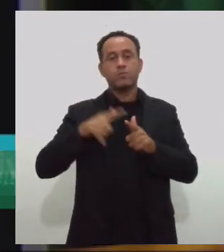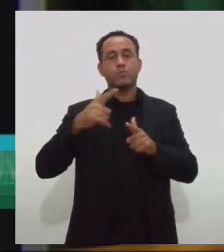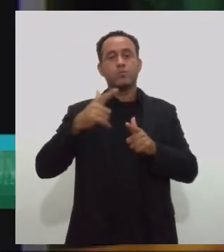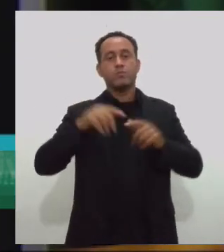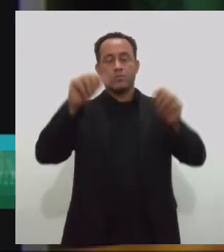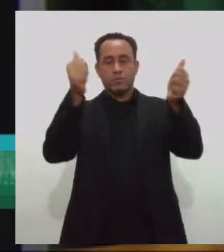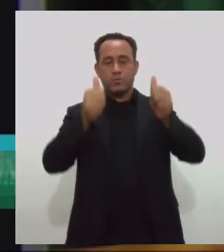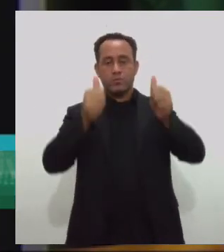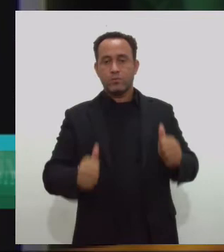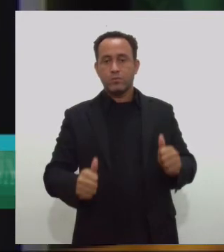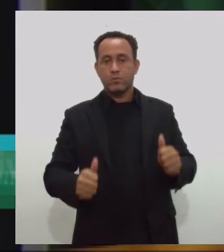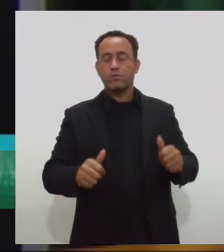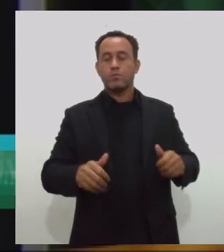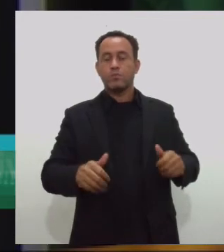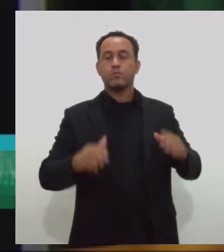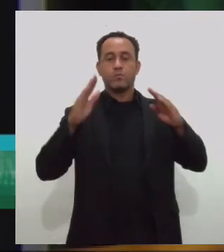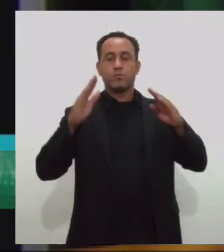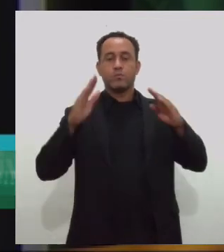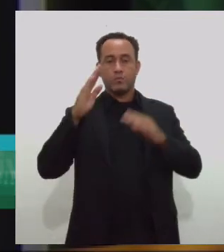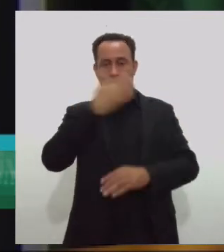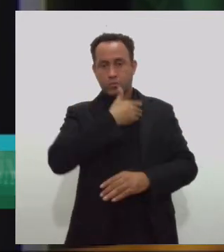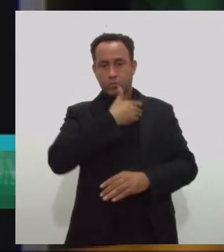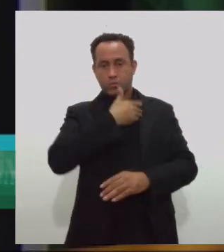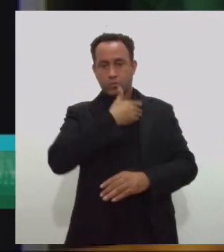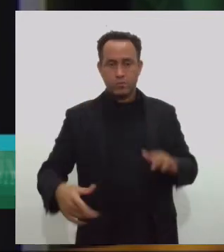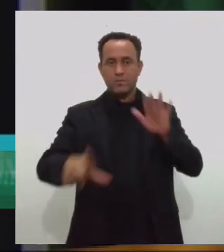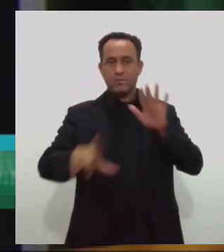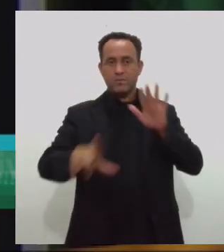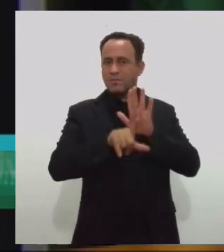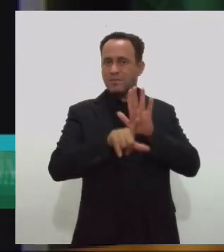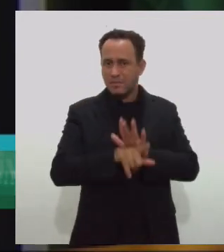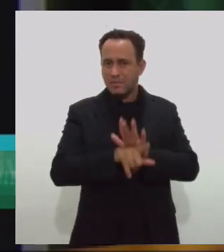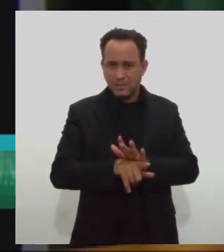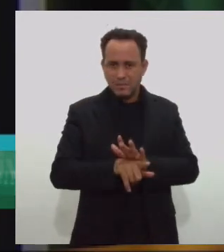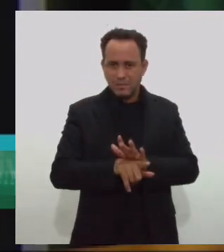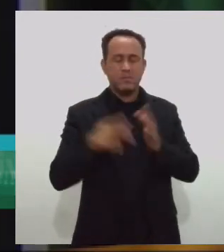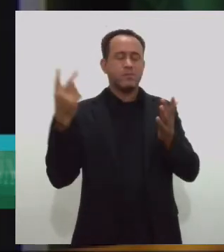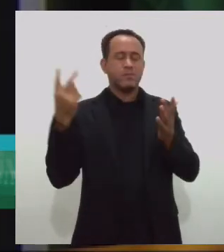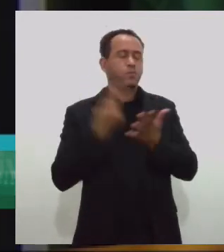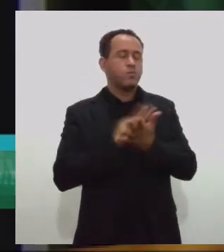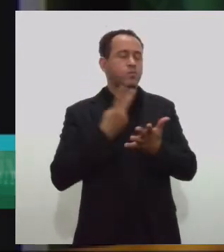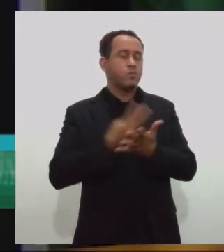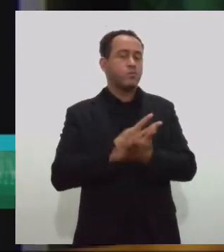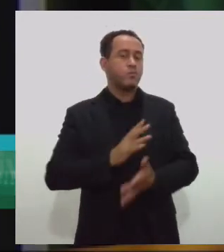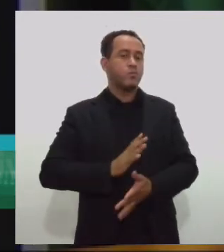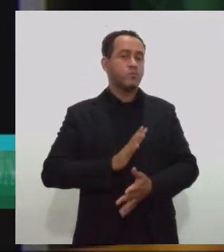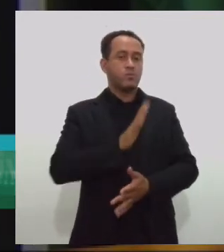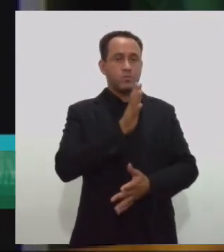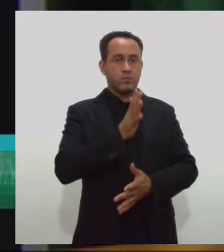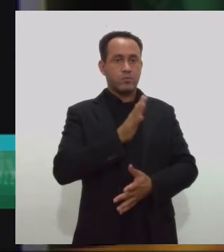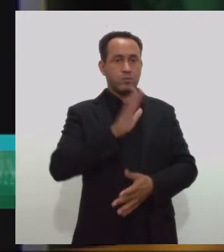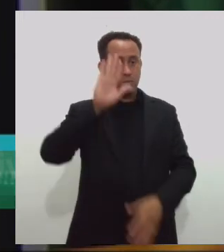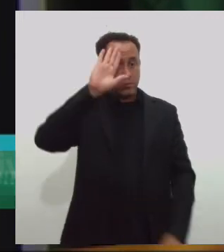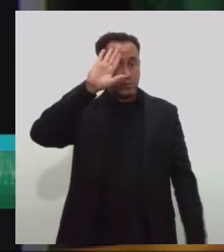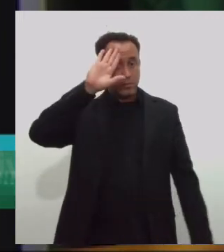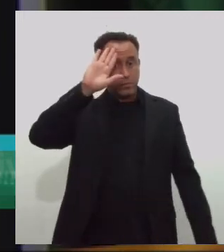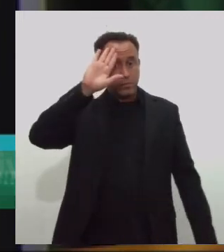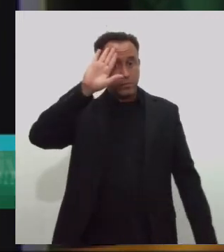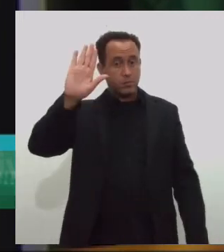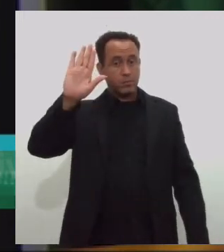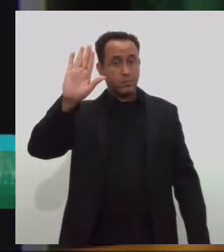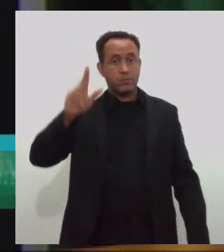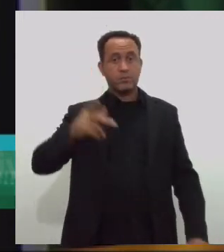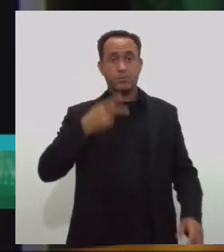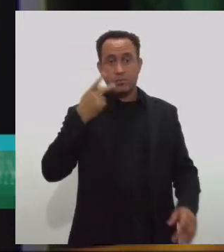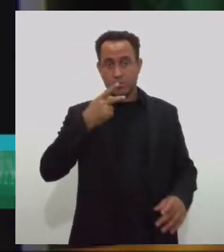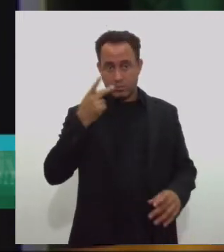patrimônio, ainda que viole a lei, ainda que seja um erro grosseiro. Principalmente quando a gente está falando de